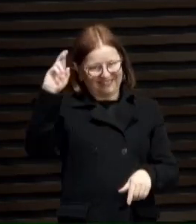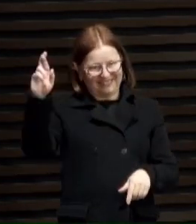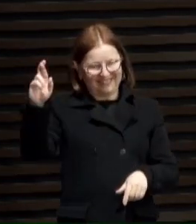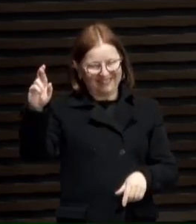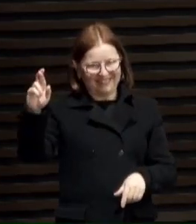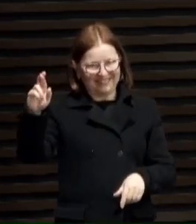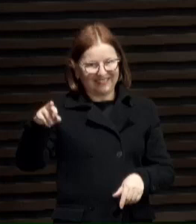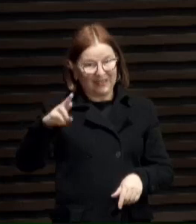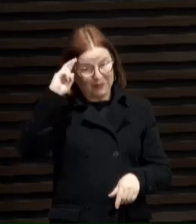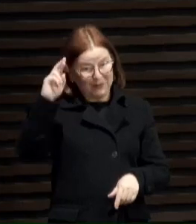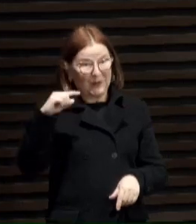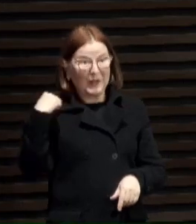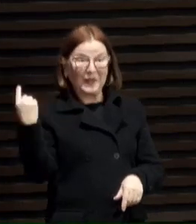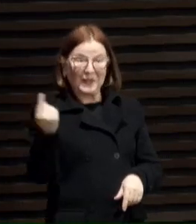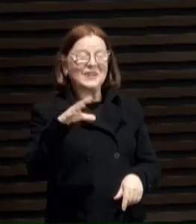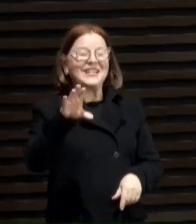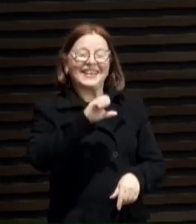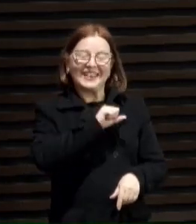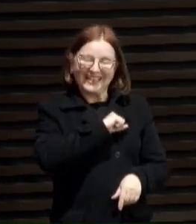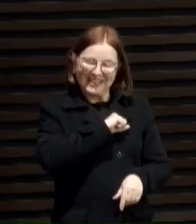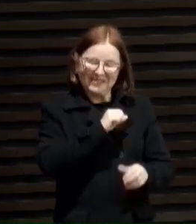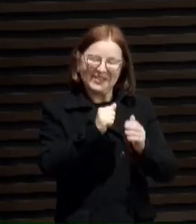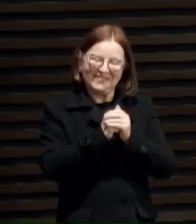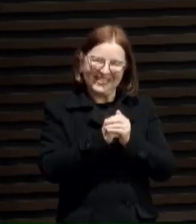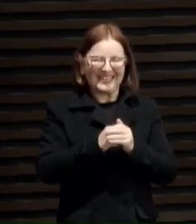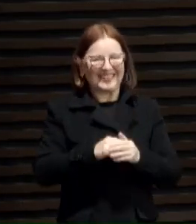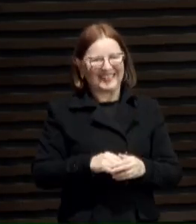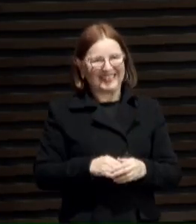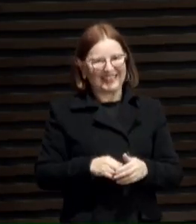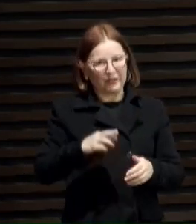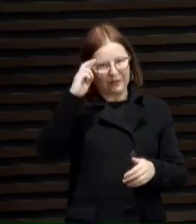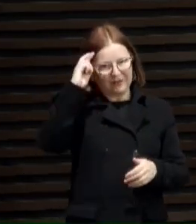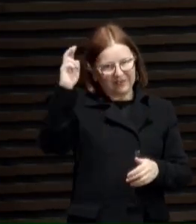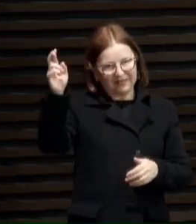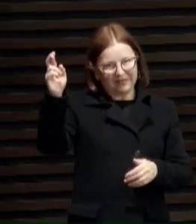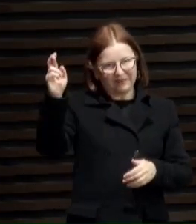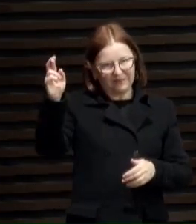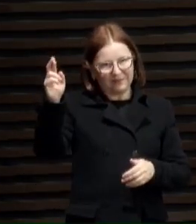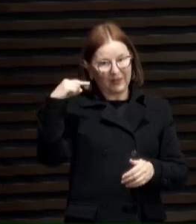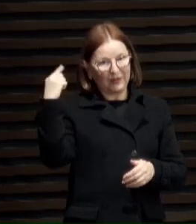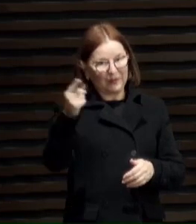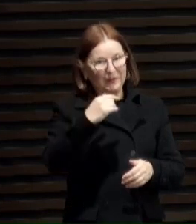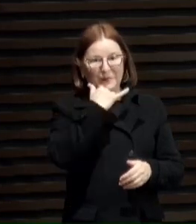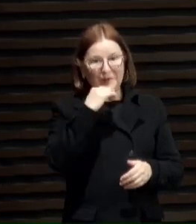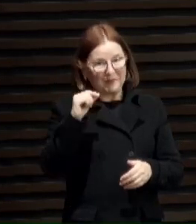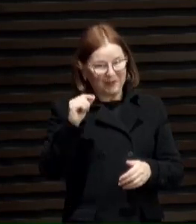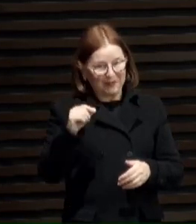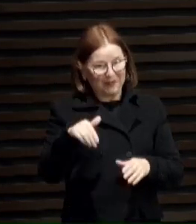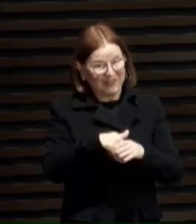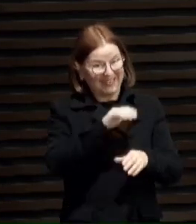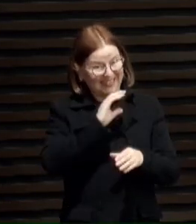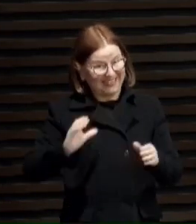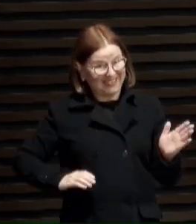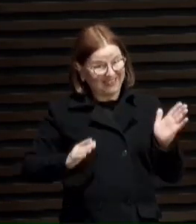O Senhor nos ama? Amém. O Senhor nos perdoou em Cristo Jesus?